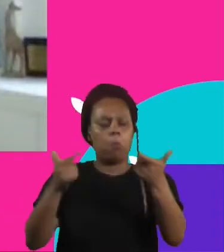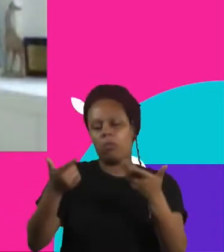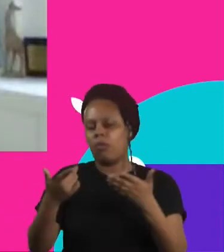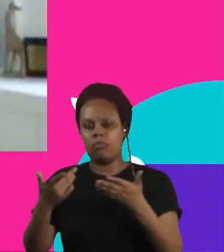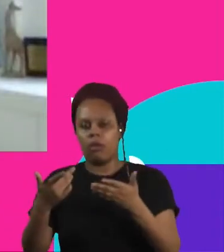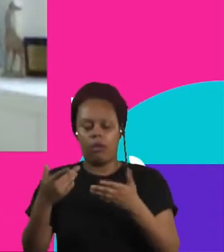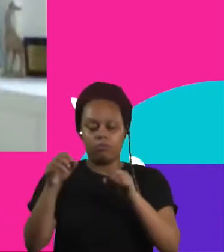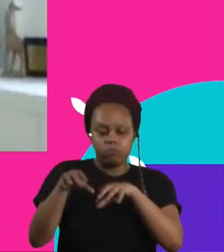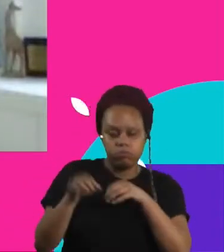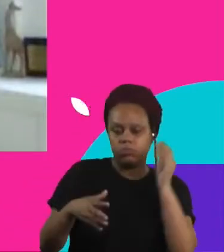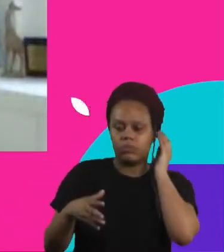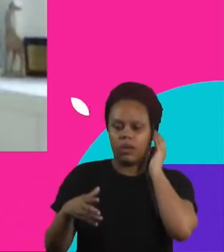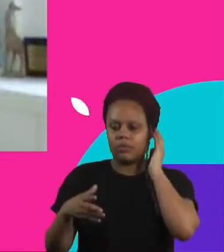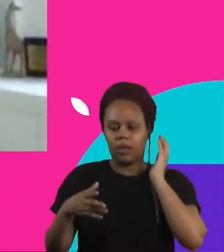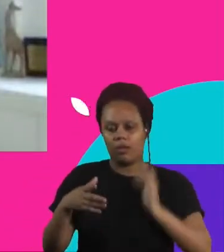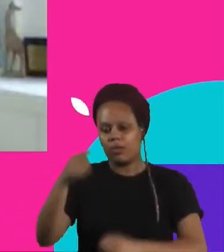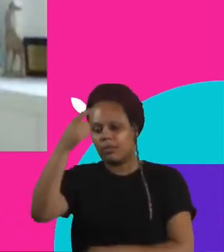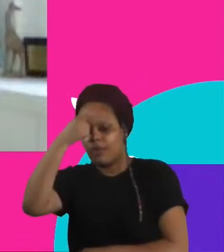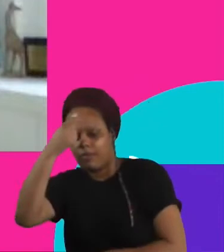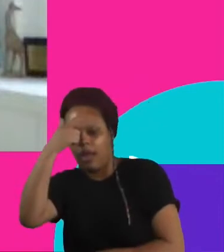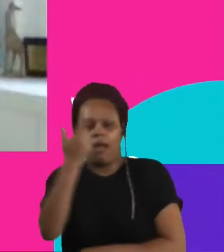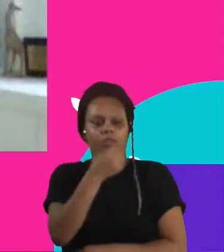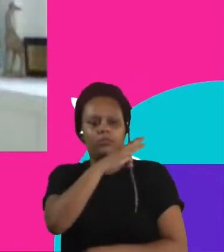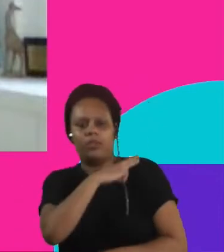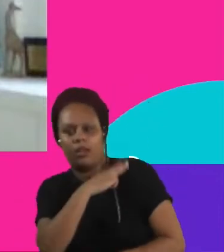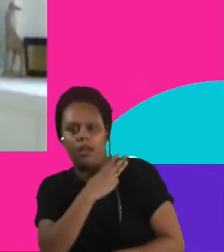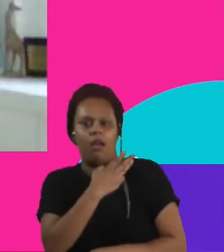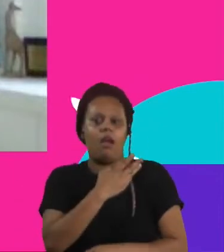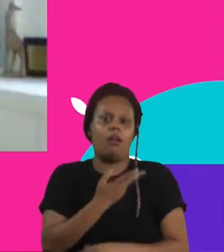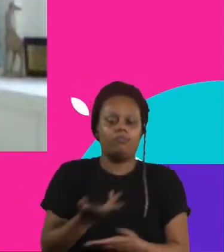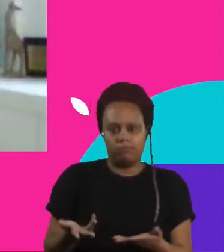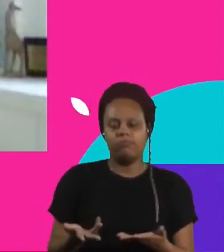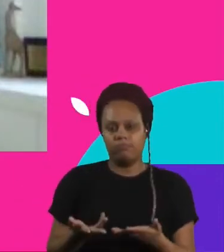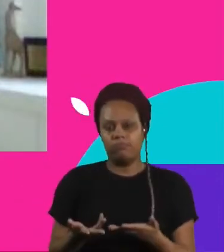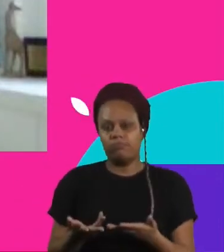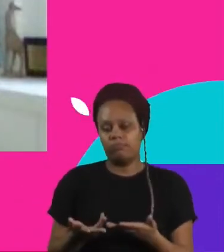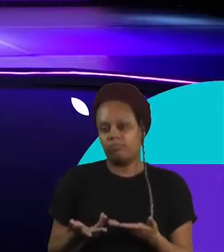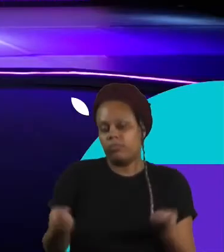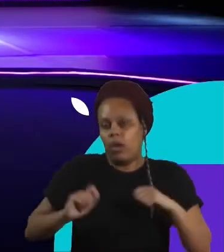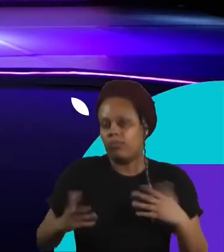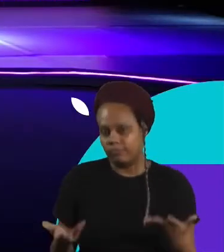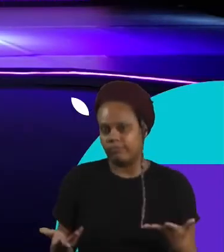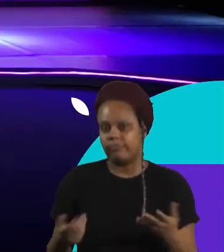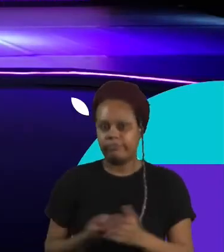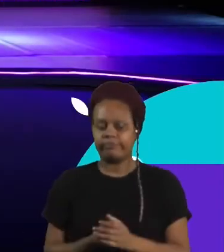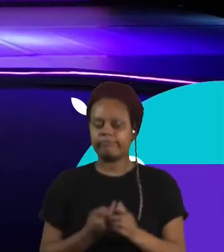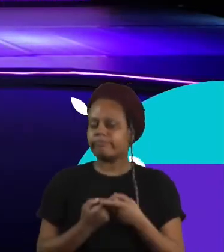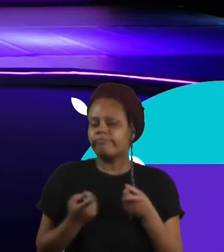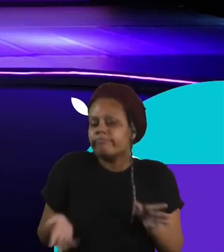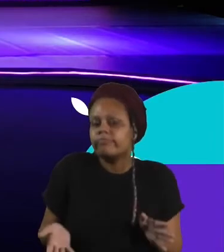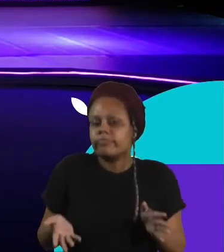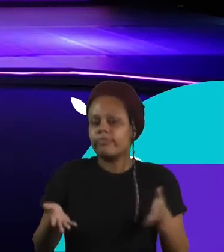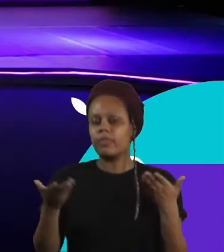de ensino médio ou superior vai dar conta de atualizar. E aí gostaria de destacar esse pioneirismo do